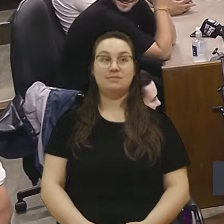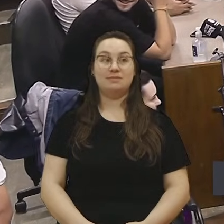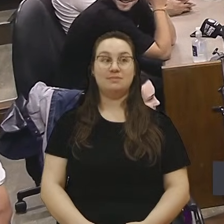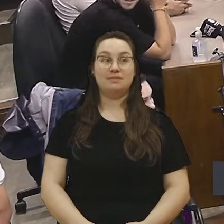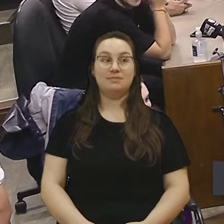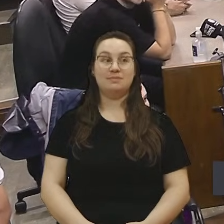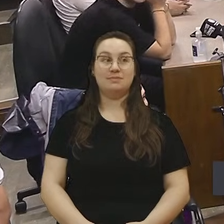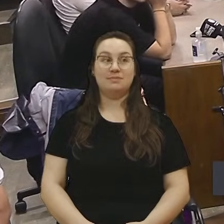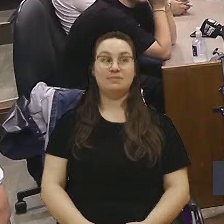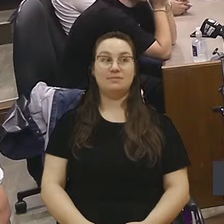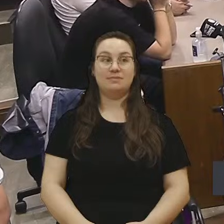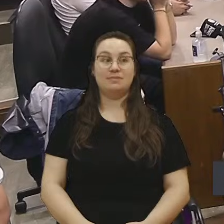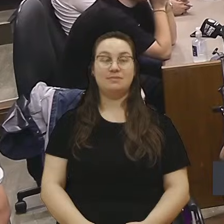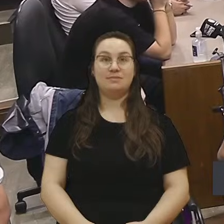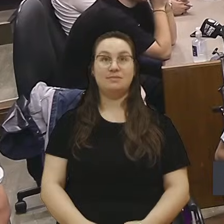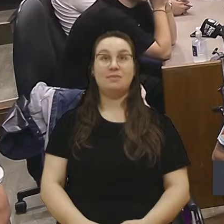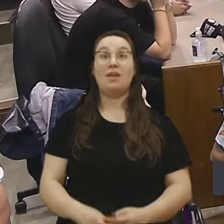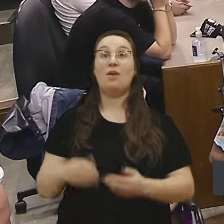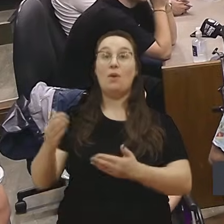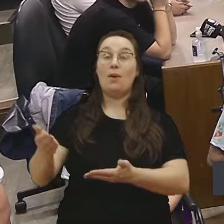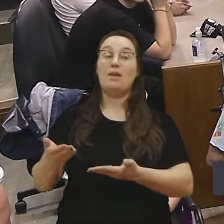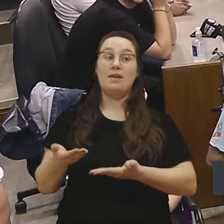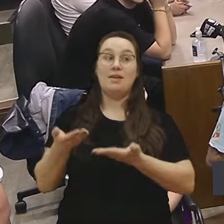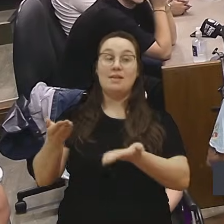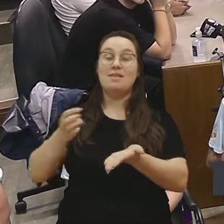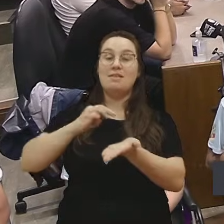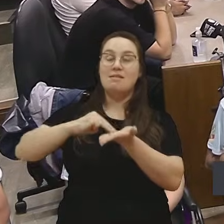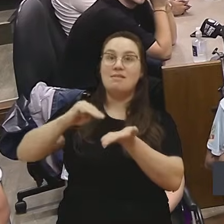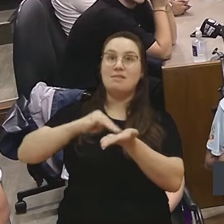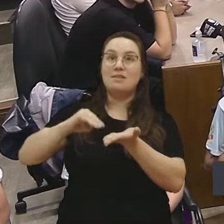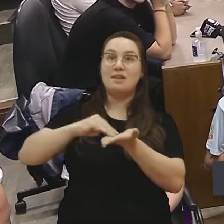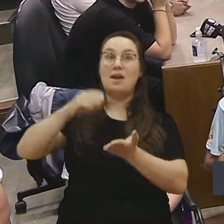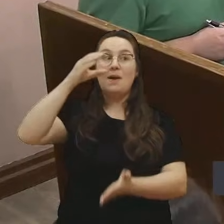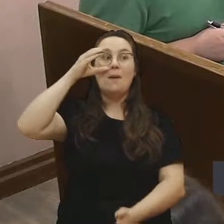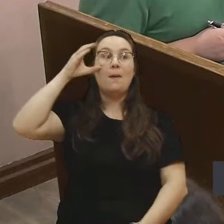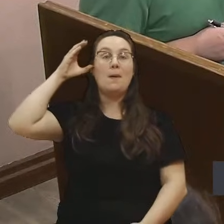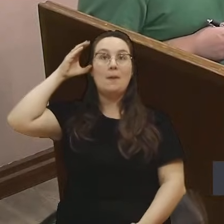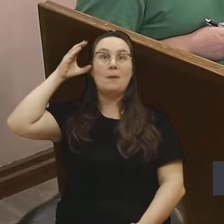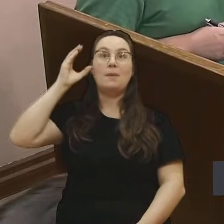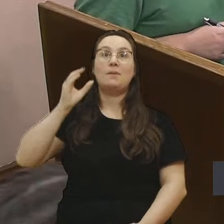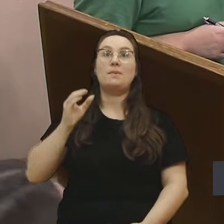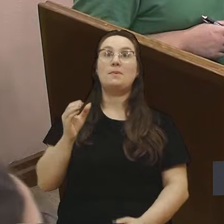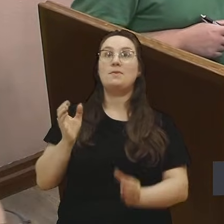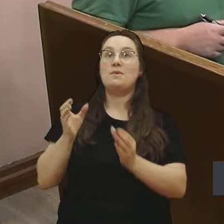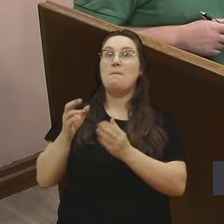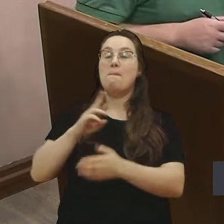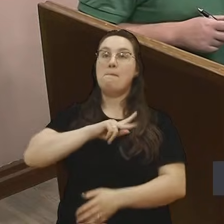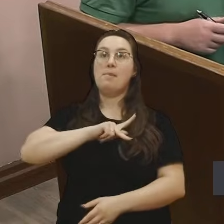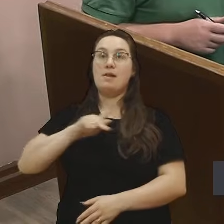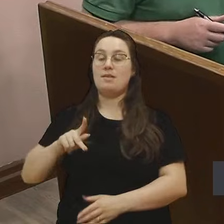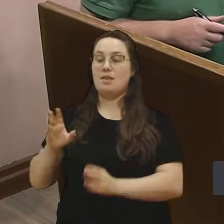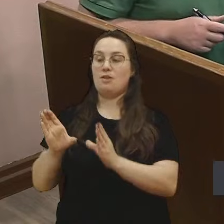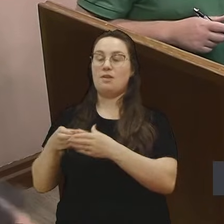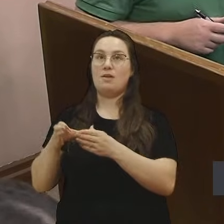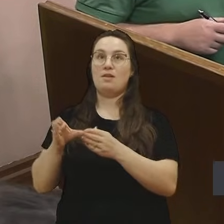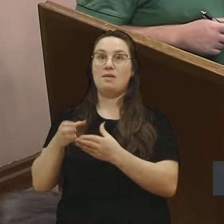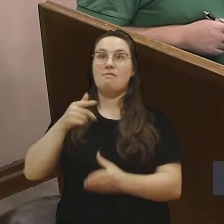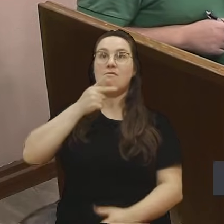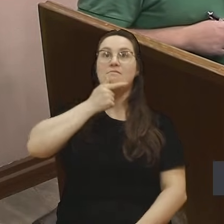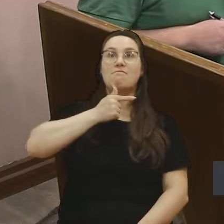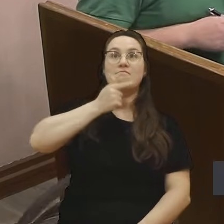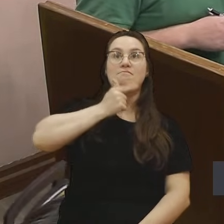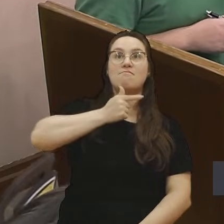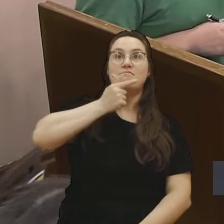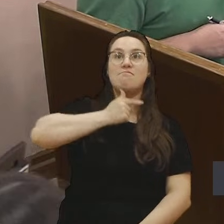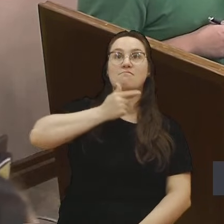Convido para a entrega o secretário Almir Cadori, presidente da comissão Caleb Garbim,